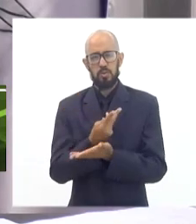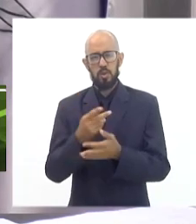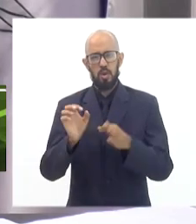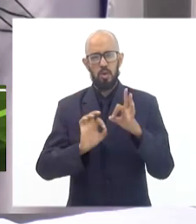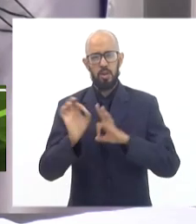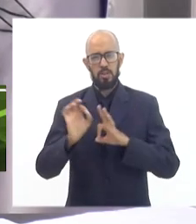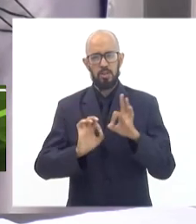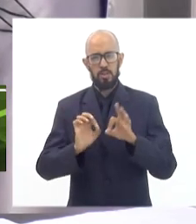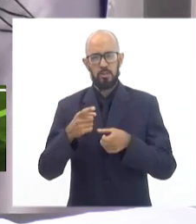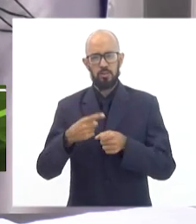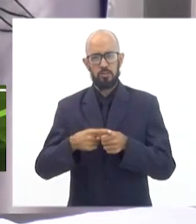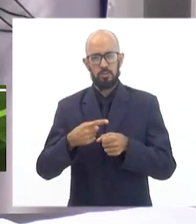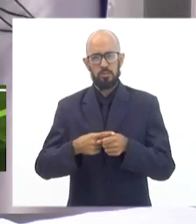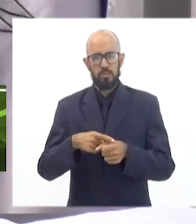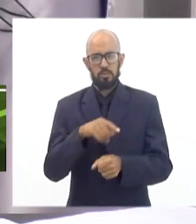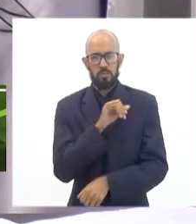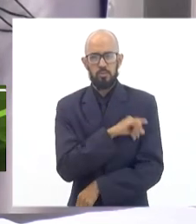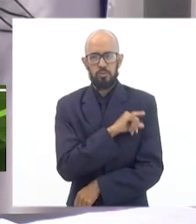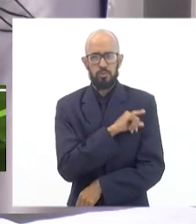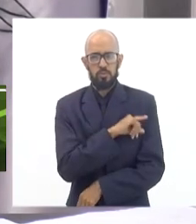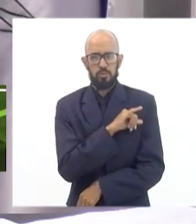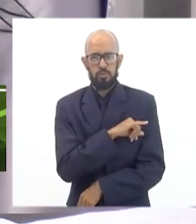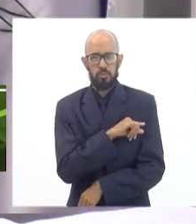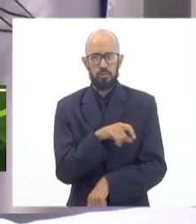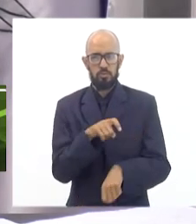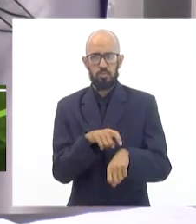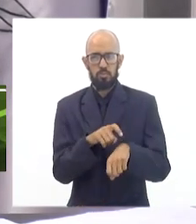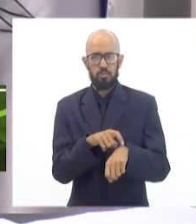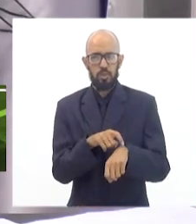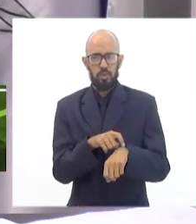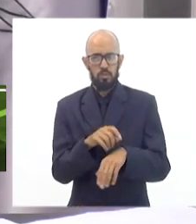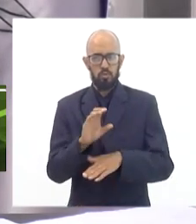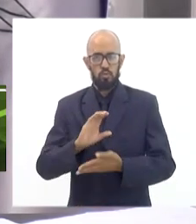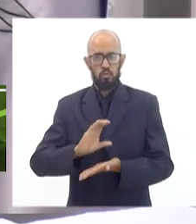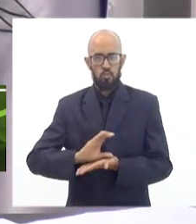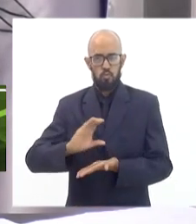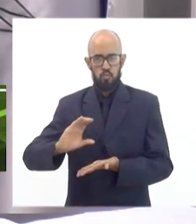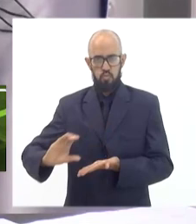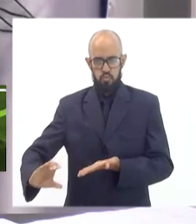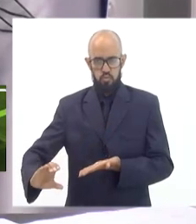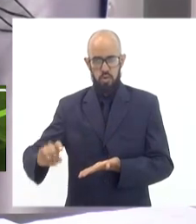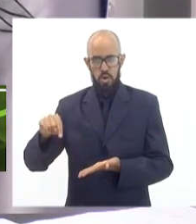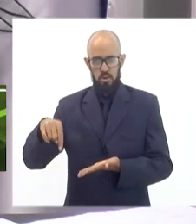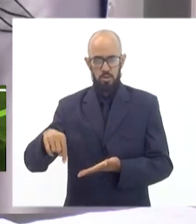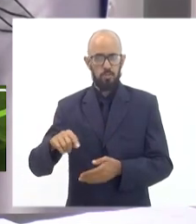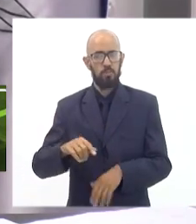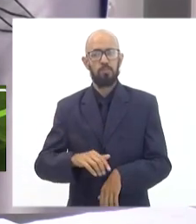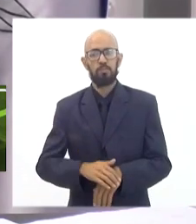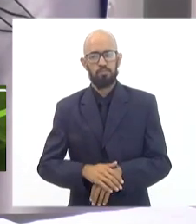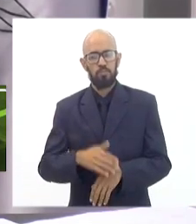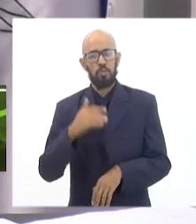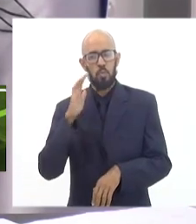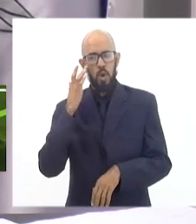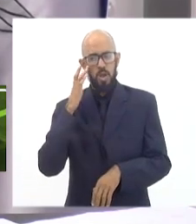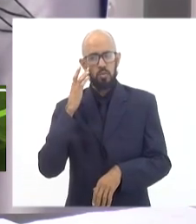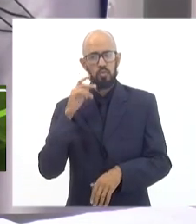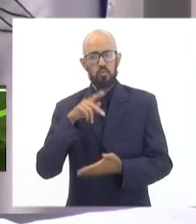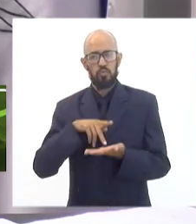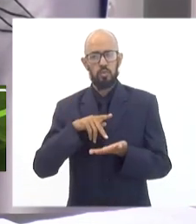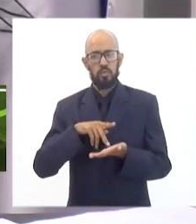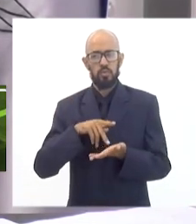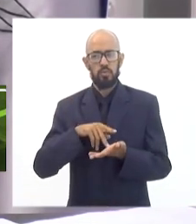do Rio de Janeiro em épocas de grandes investimentos eu acho realmente